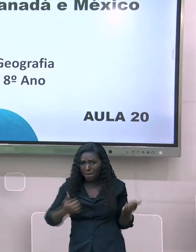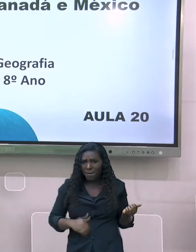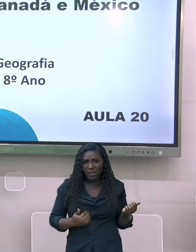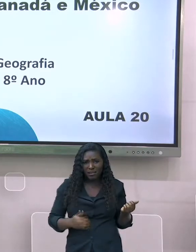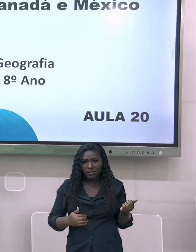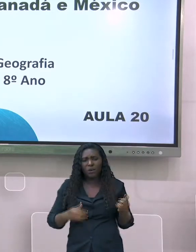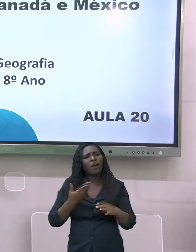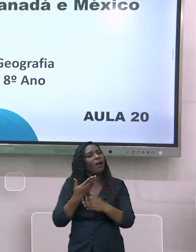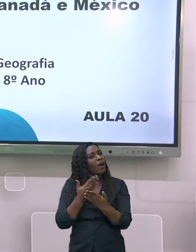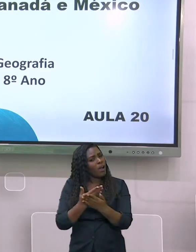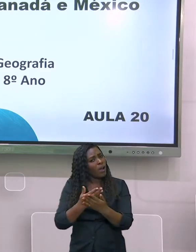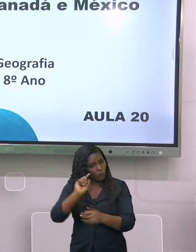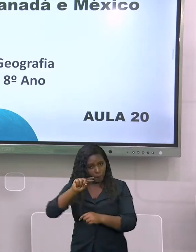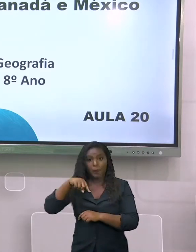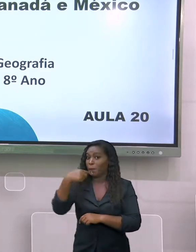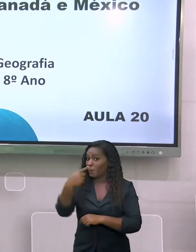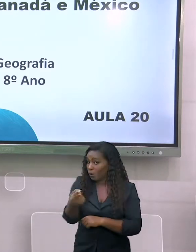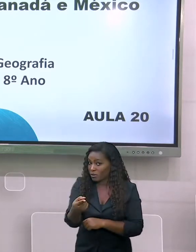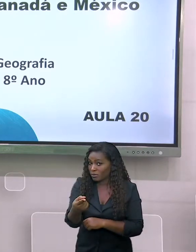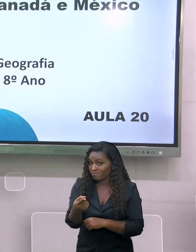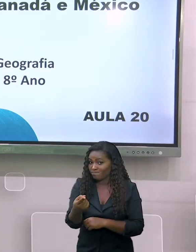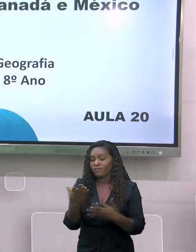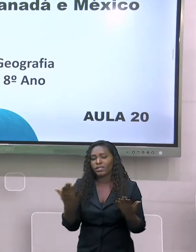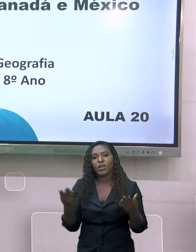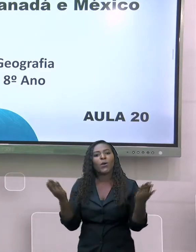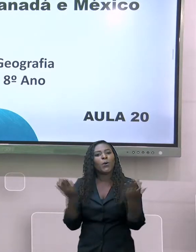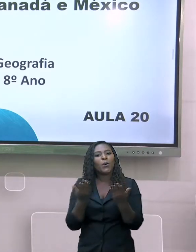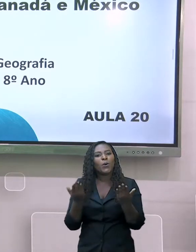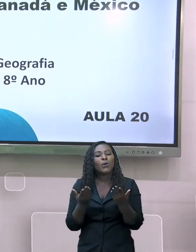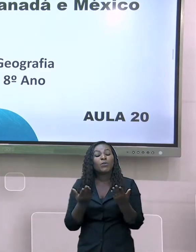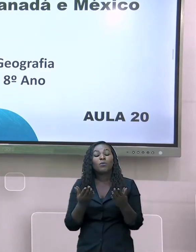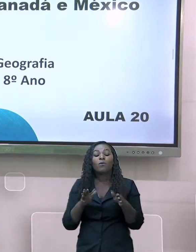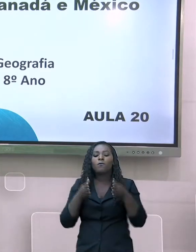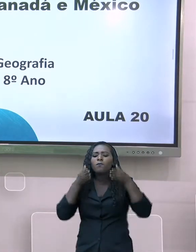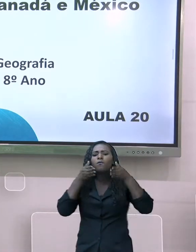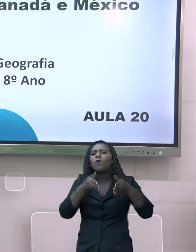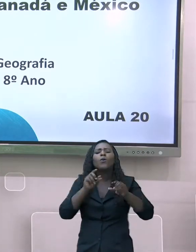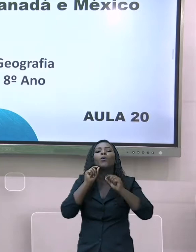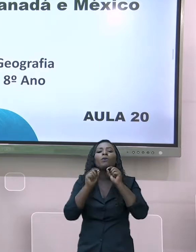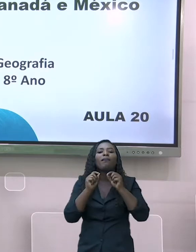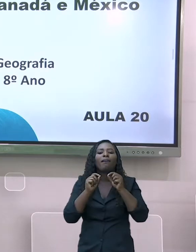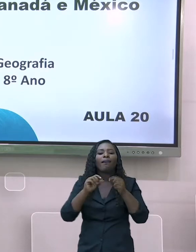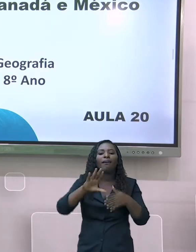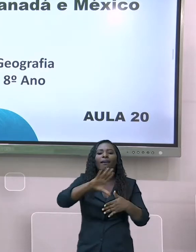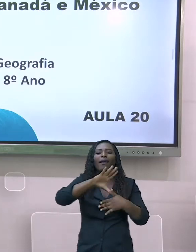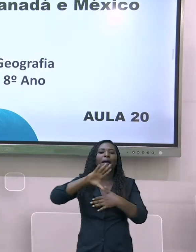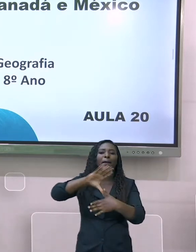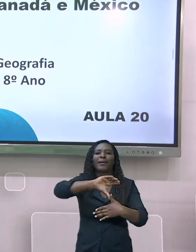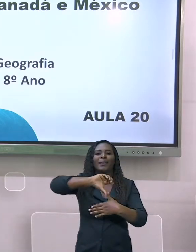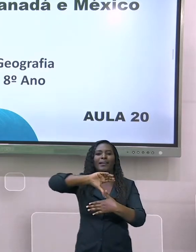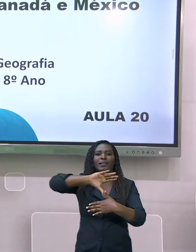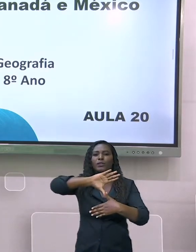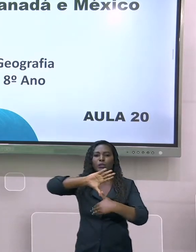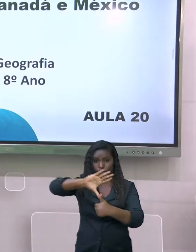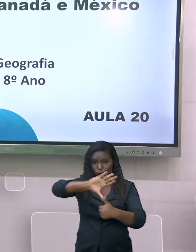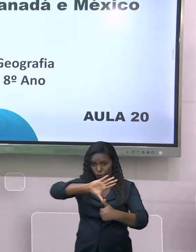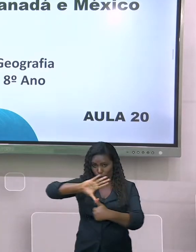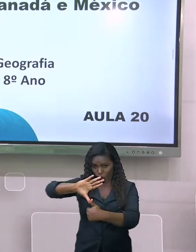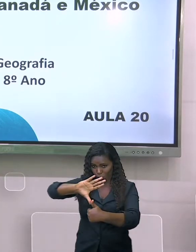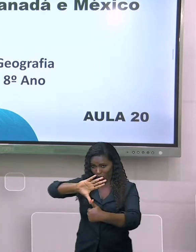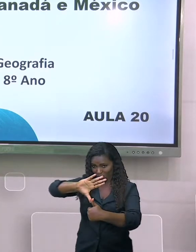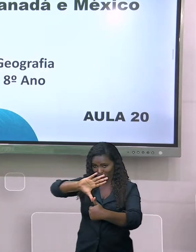focar ainda no subcontinente América do Norte. Tranquilo? O